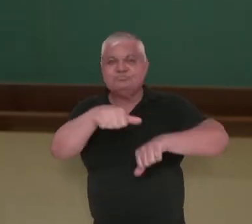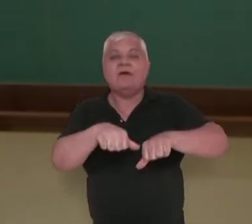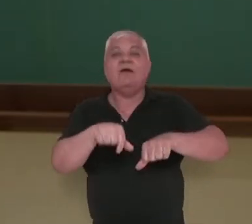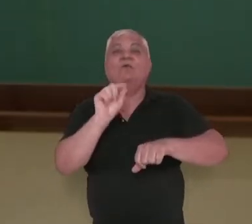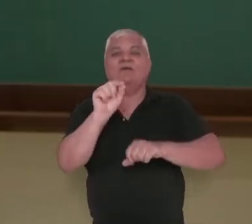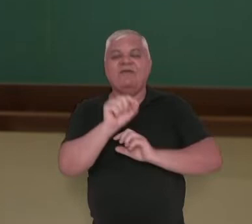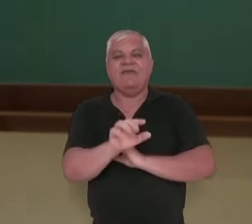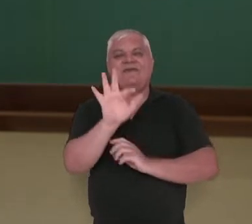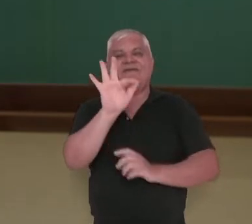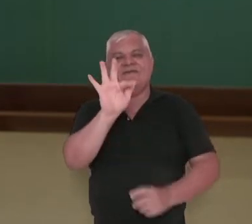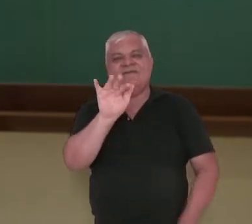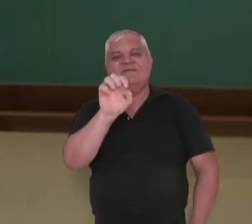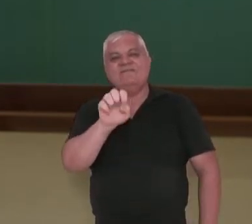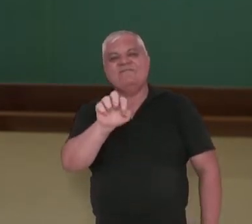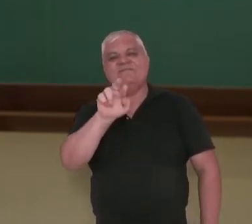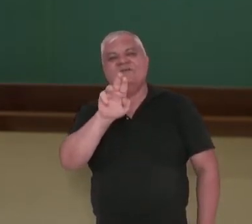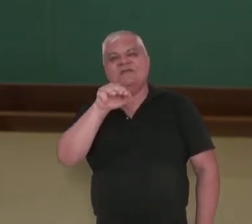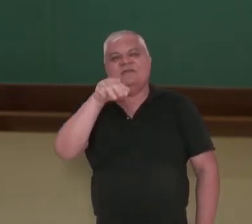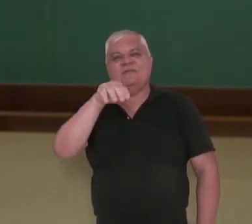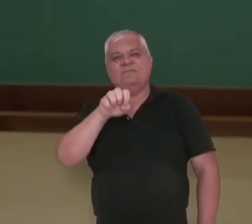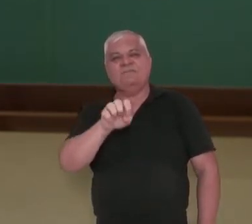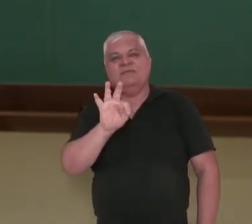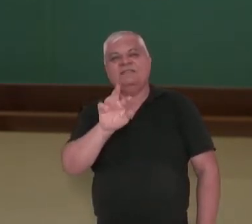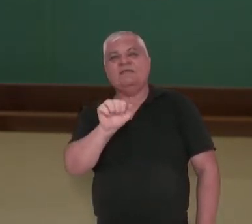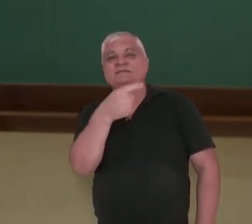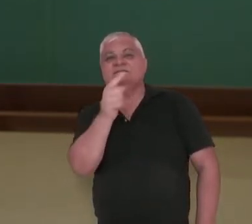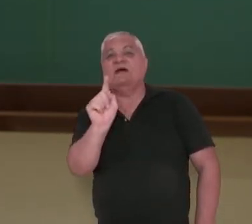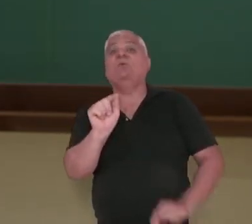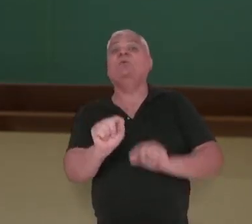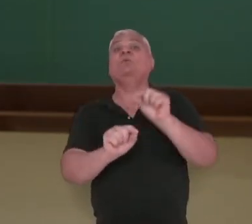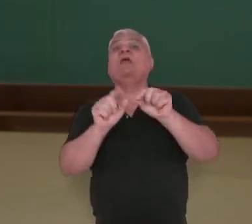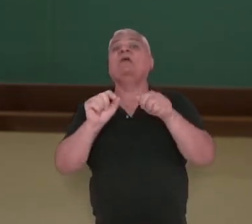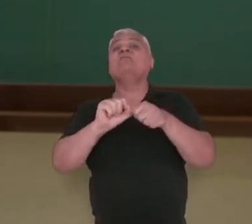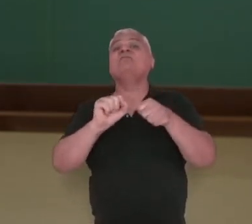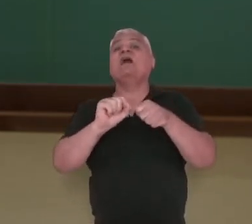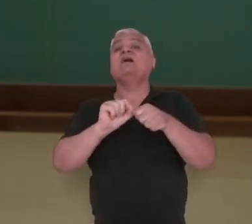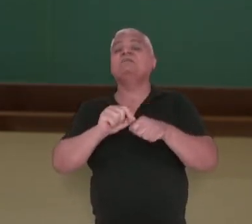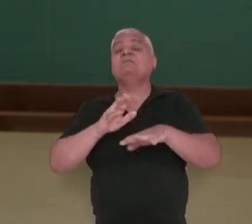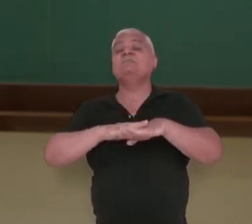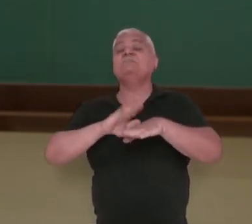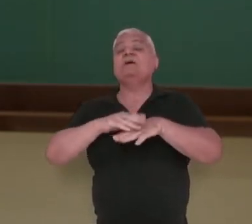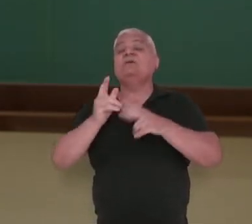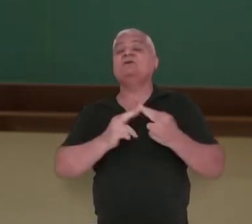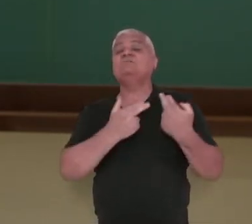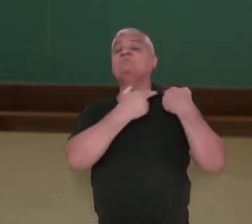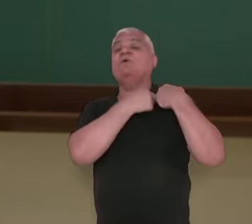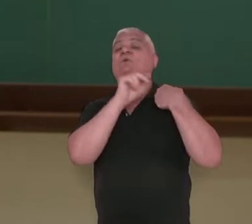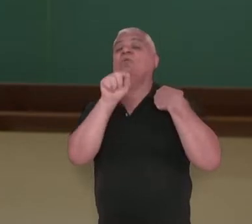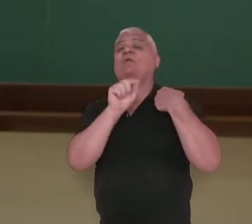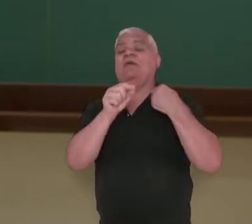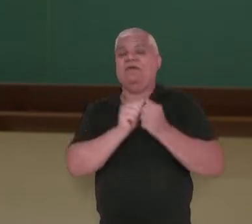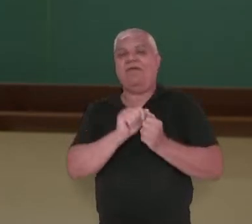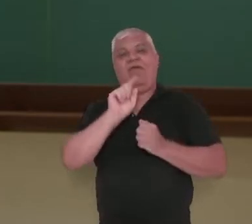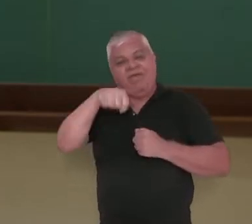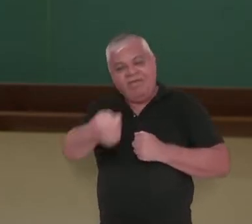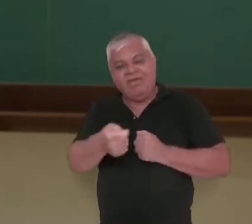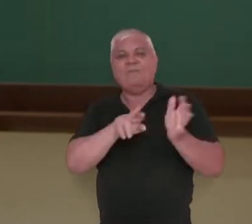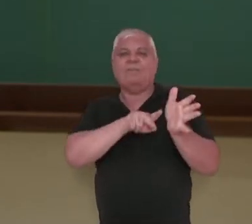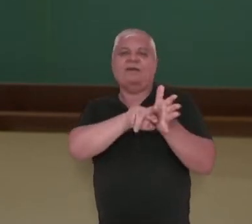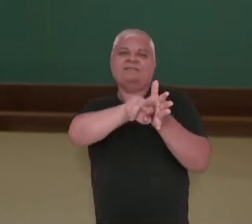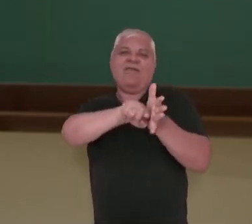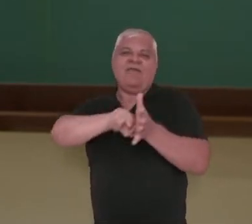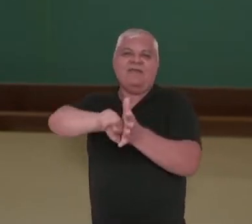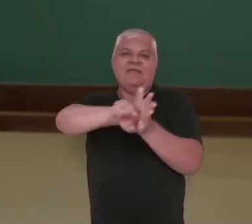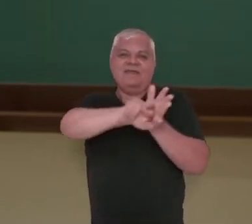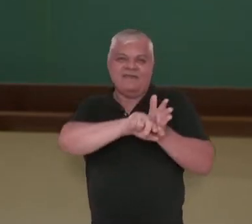delas se dá pelo processo de fermentação. Adivinha quem faz essa fermentação? Quem que realiza? As bactérias, juntamente ali com